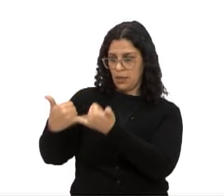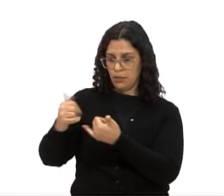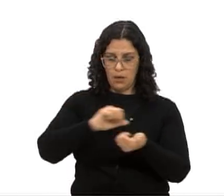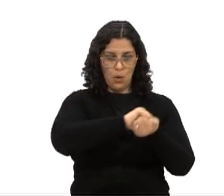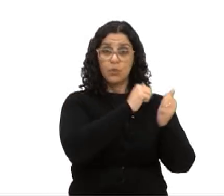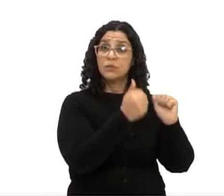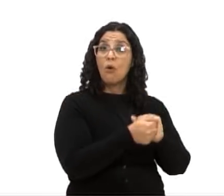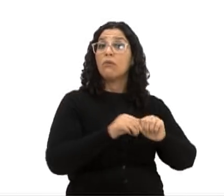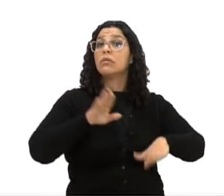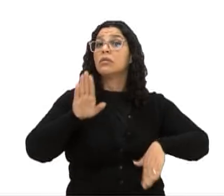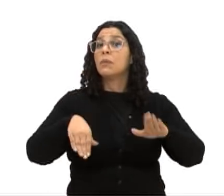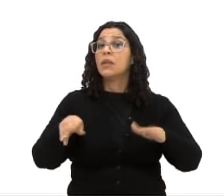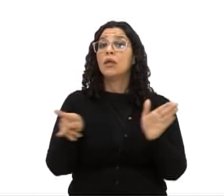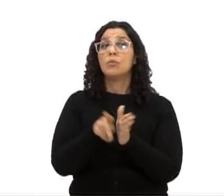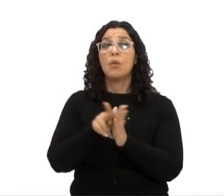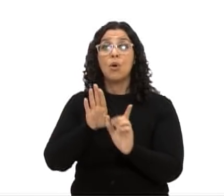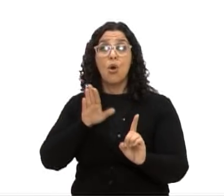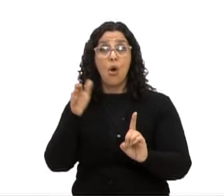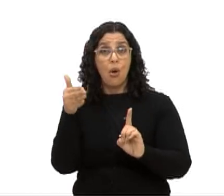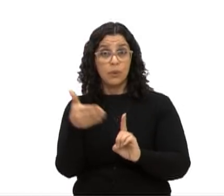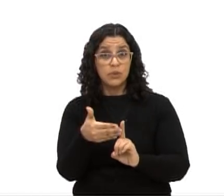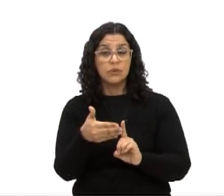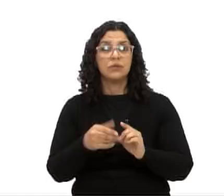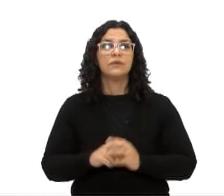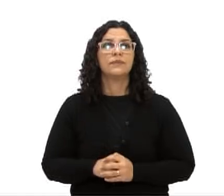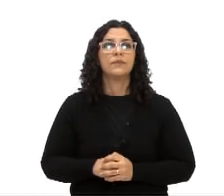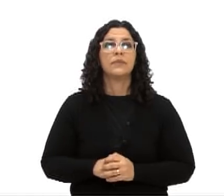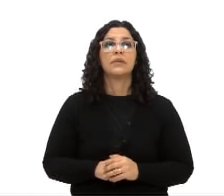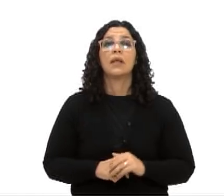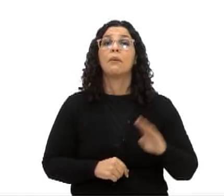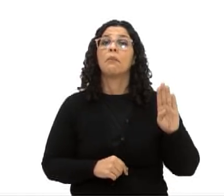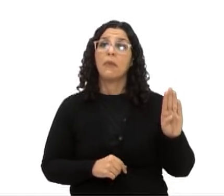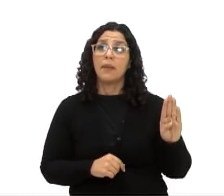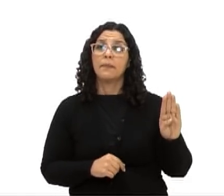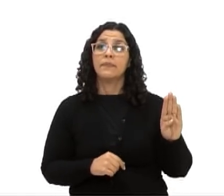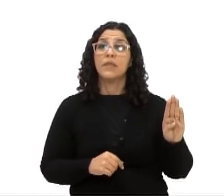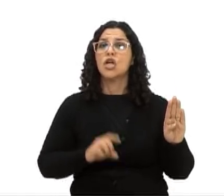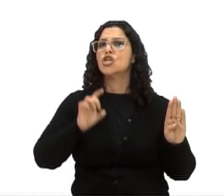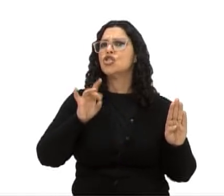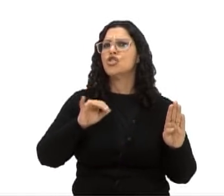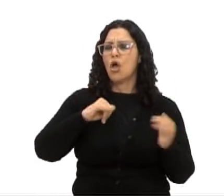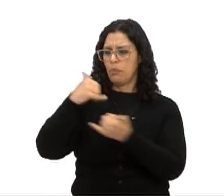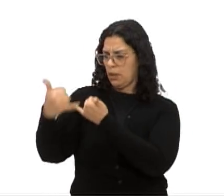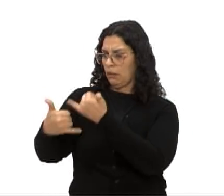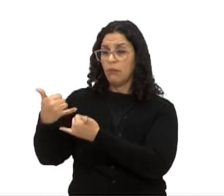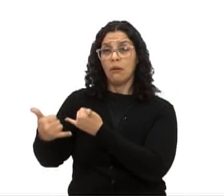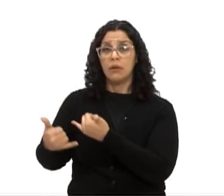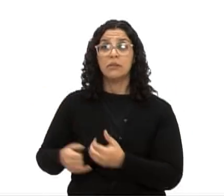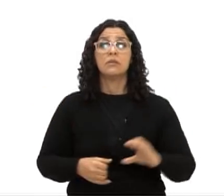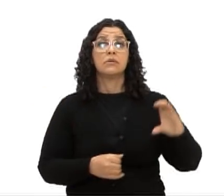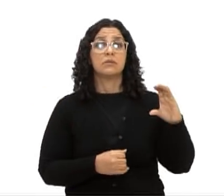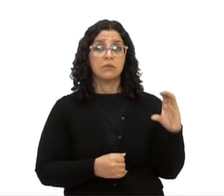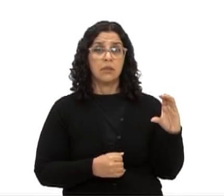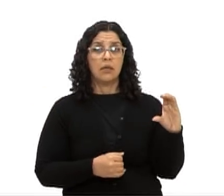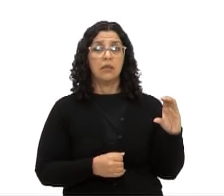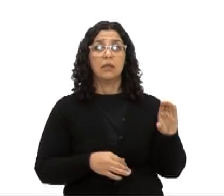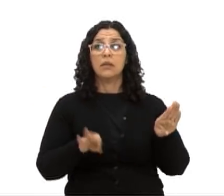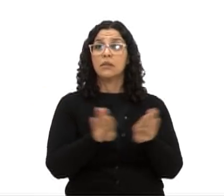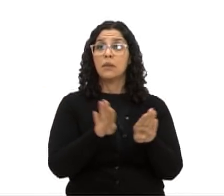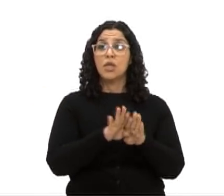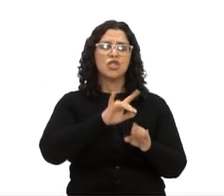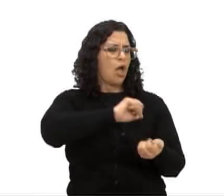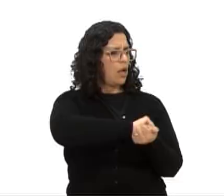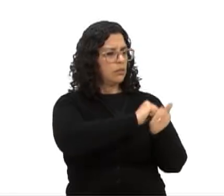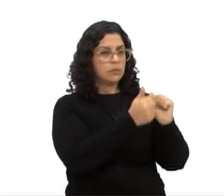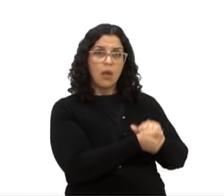esporte, depende do fim em que está sendo aplicado. Alternativa B, somente jogo. Alternativa C,